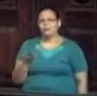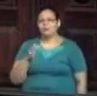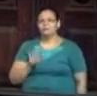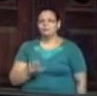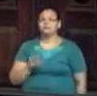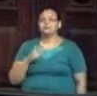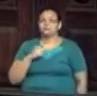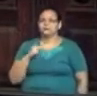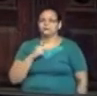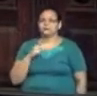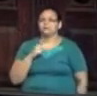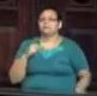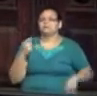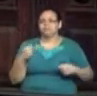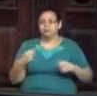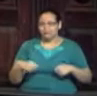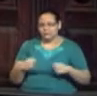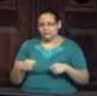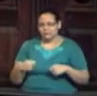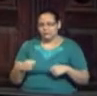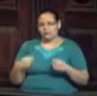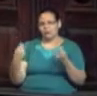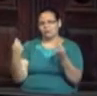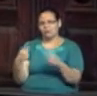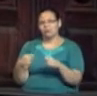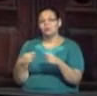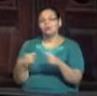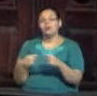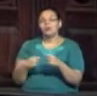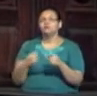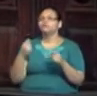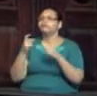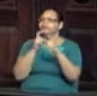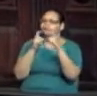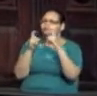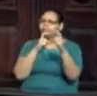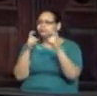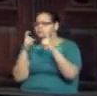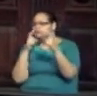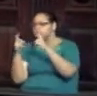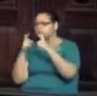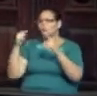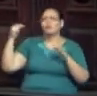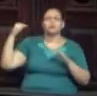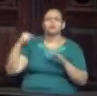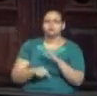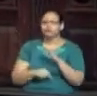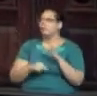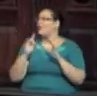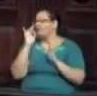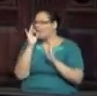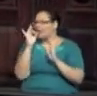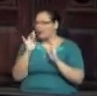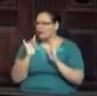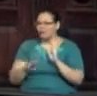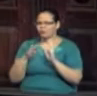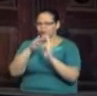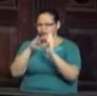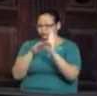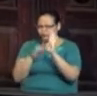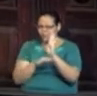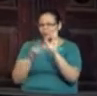tenhamos a capacidade de discutir profundamente cada uma das cláusulas deste